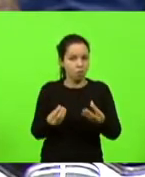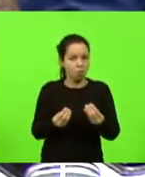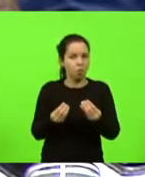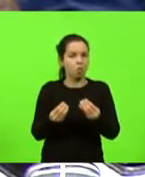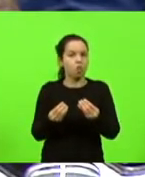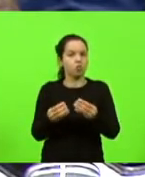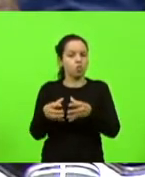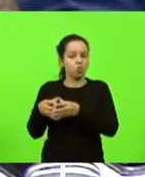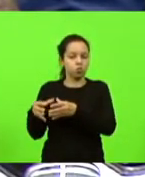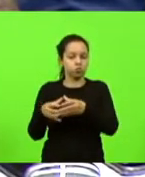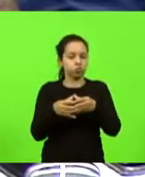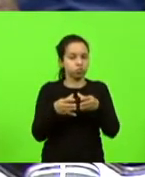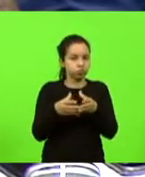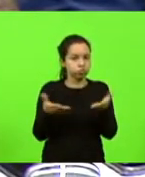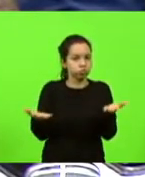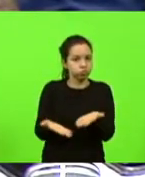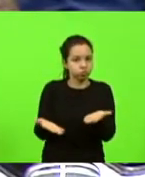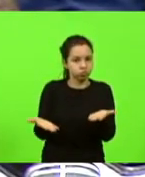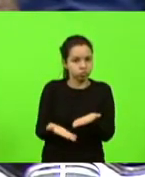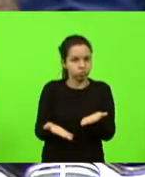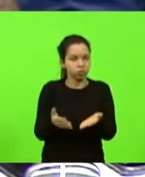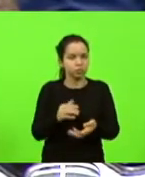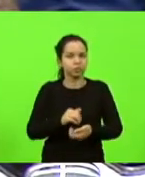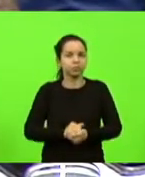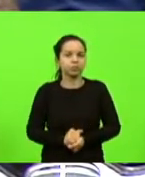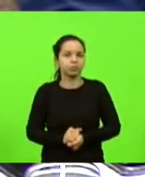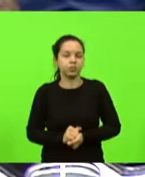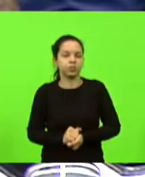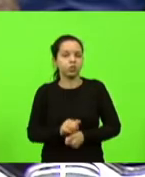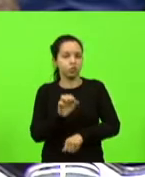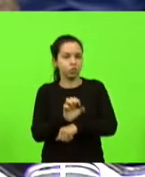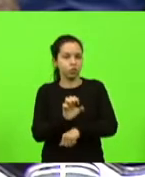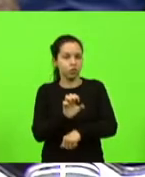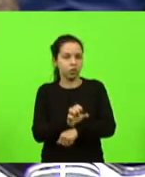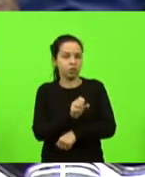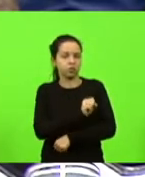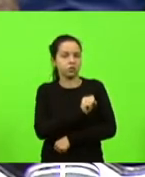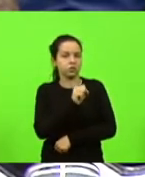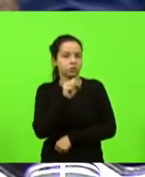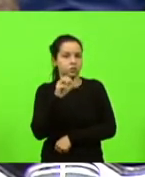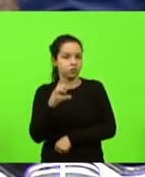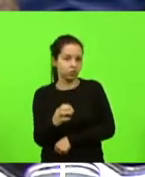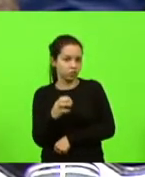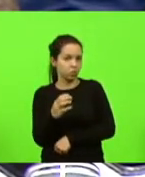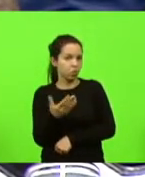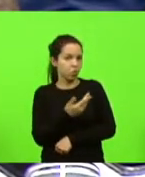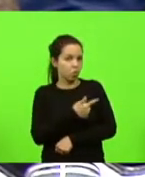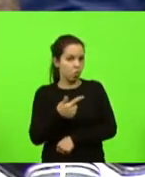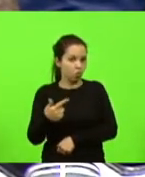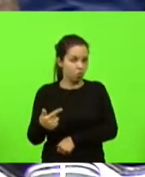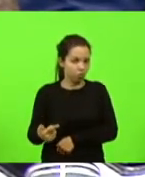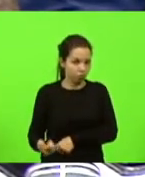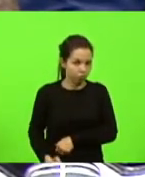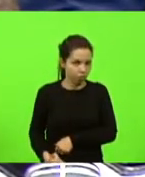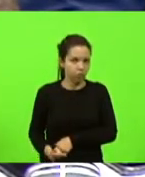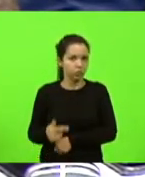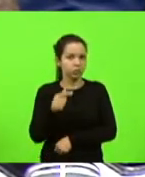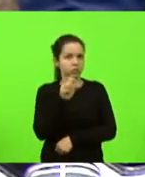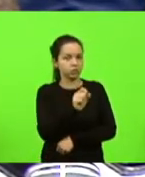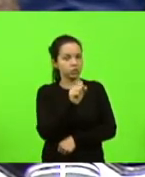nos casos atuais. Senhores, o Estado de Santa Catarina, o seu governo, o governo de Santa